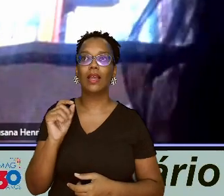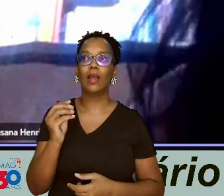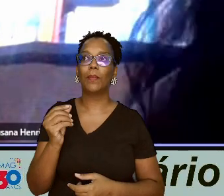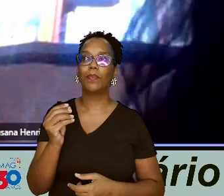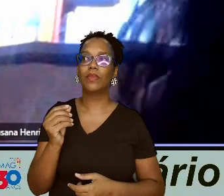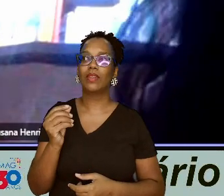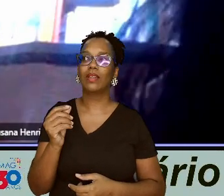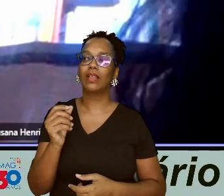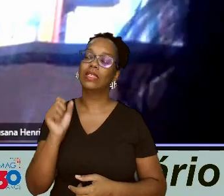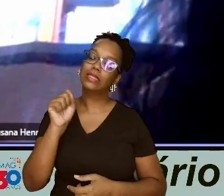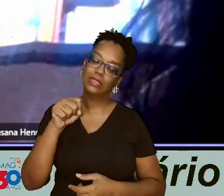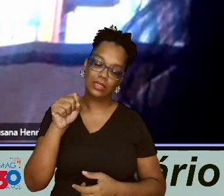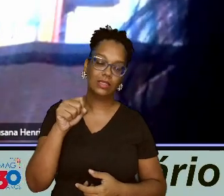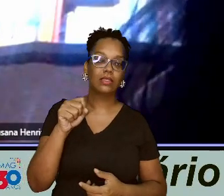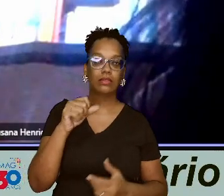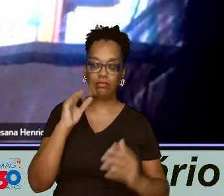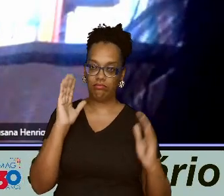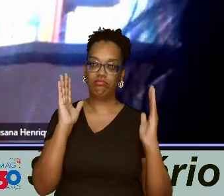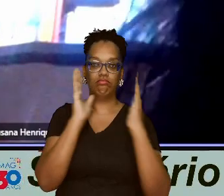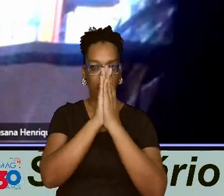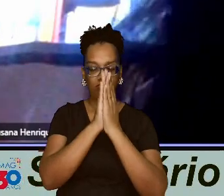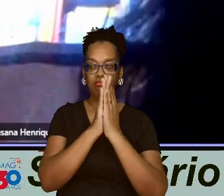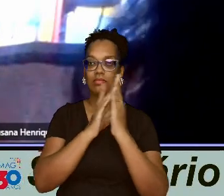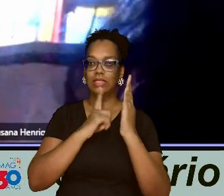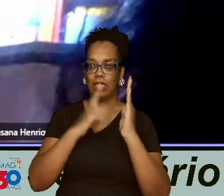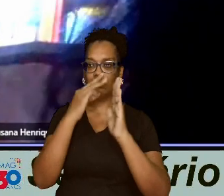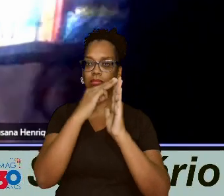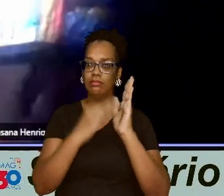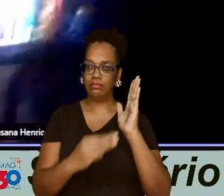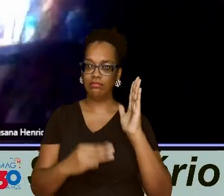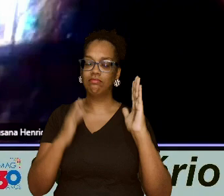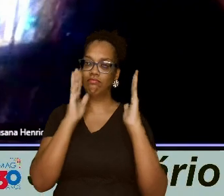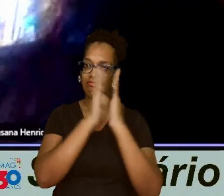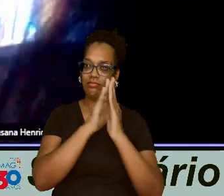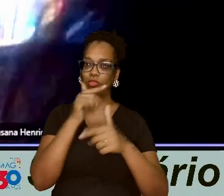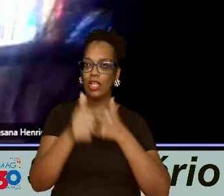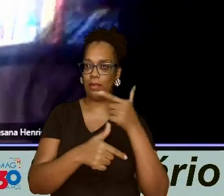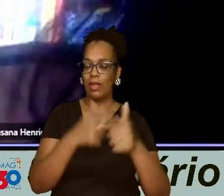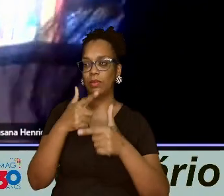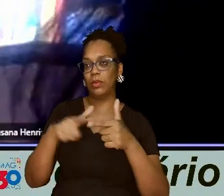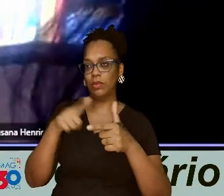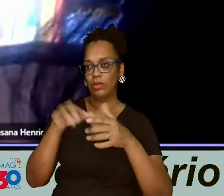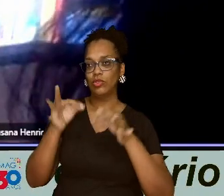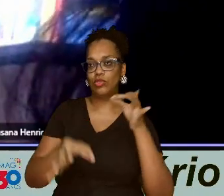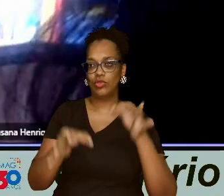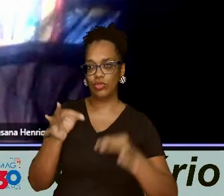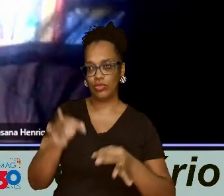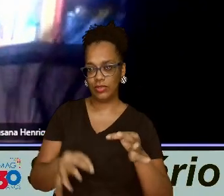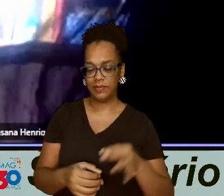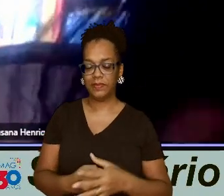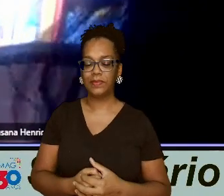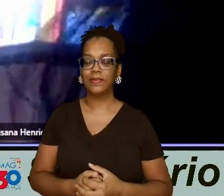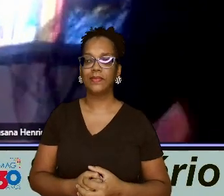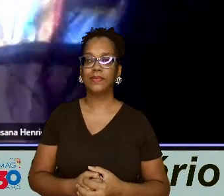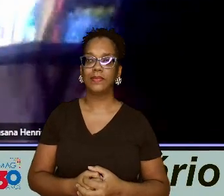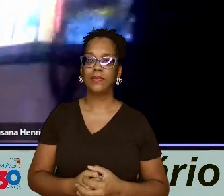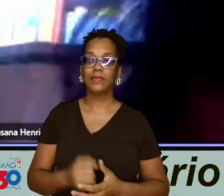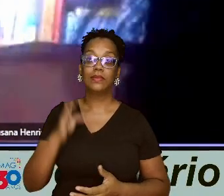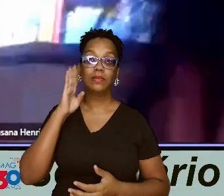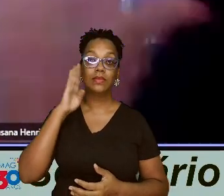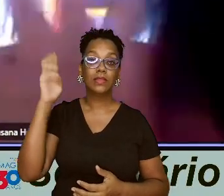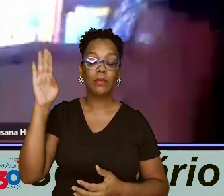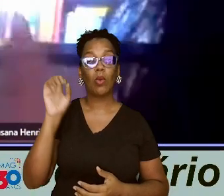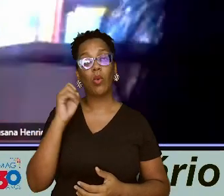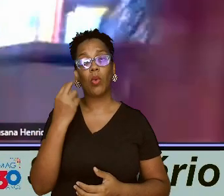sim, enfrenta, eu acho que esse presidente tem o mérito de enfrentar o trabalho, o principal problema do judiciário, o principal, ou talvez um